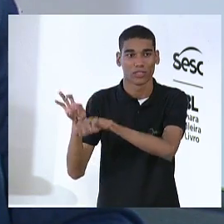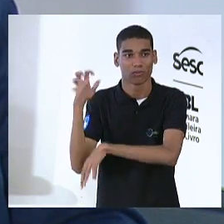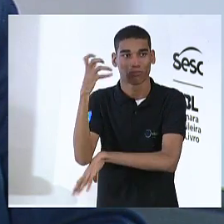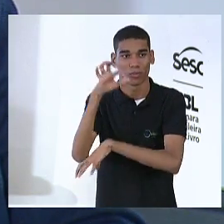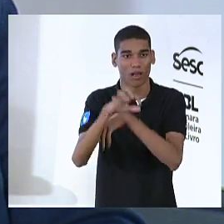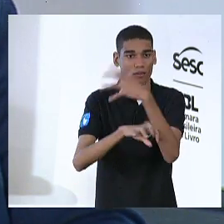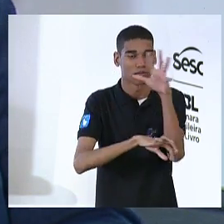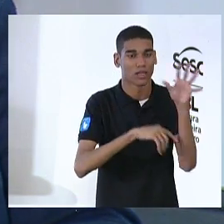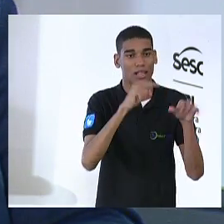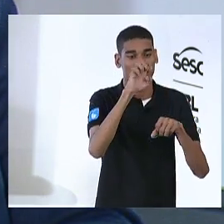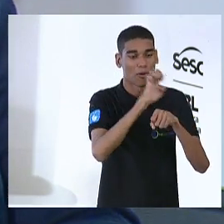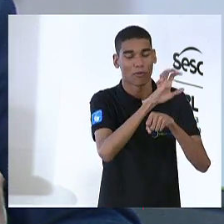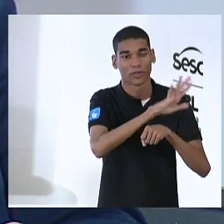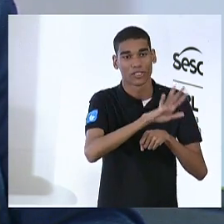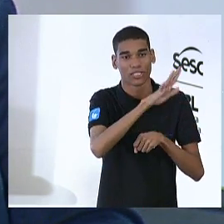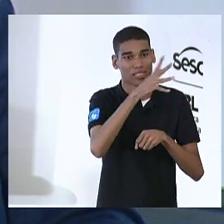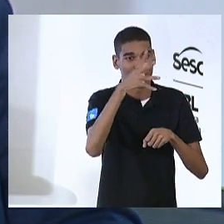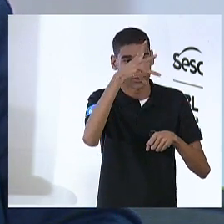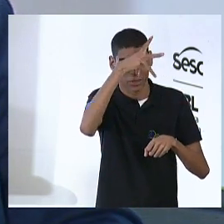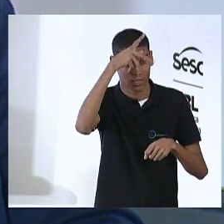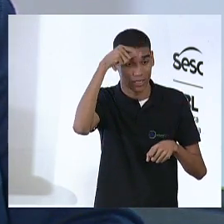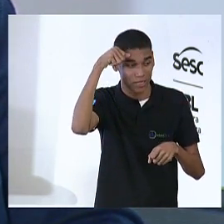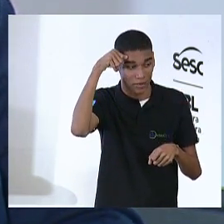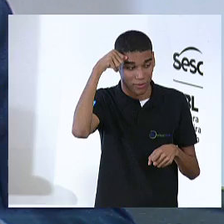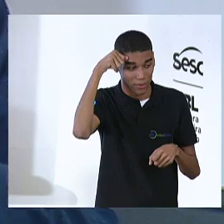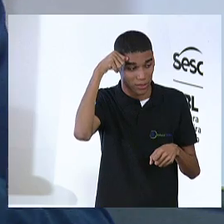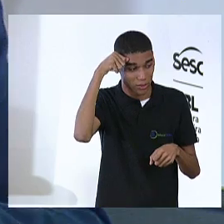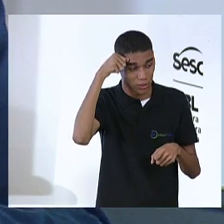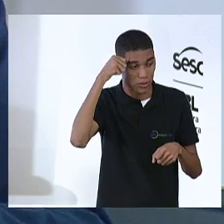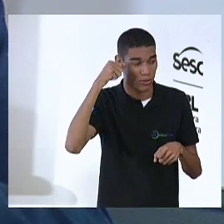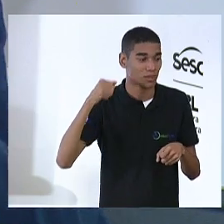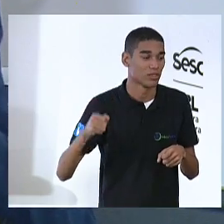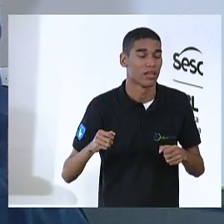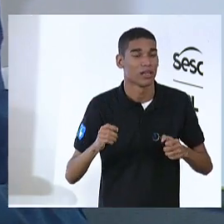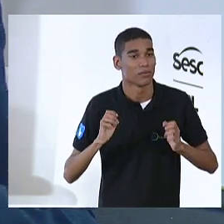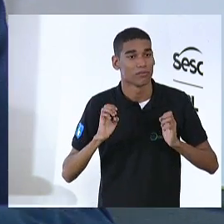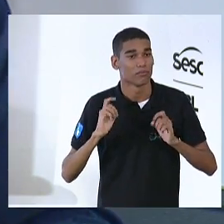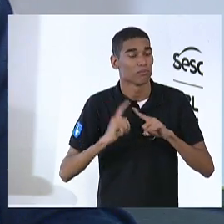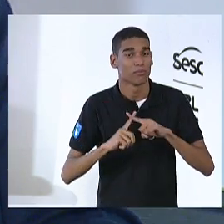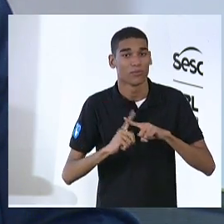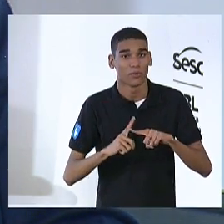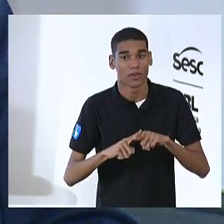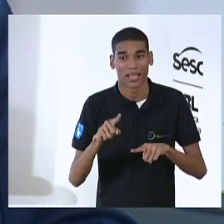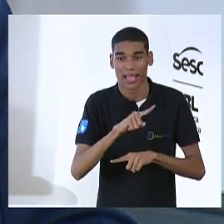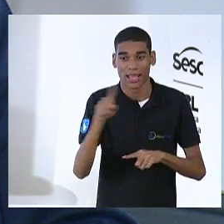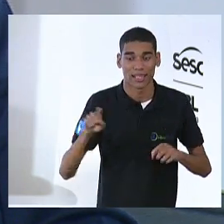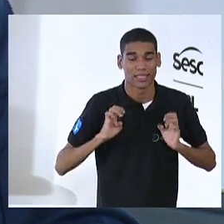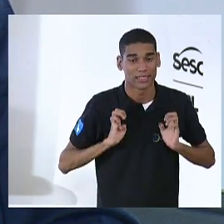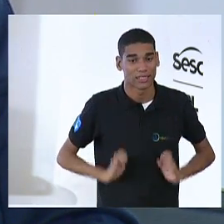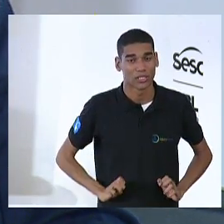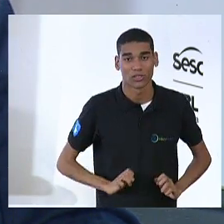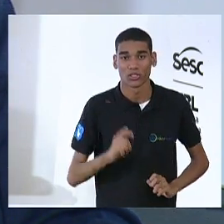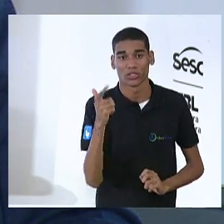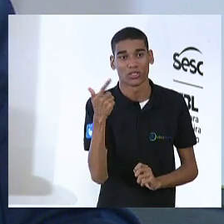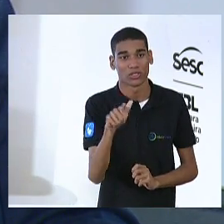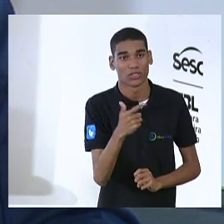truncar o Código Florestal? Porque são pessoas éticas, né? Foram financiadas, elas cumprem a